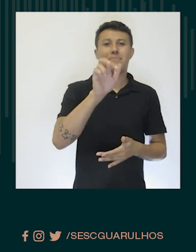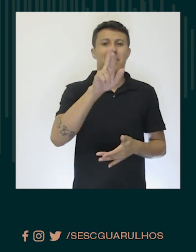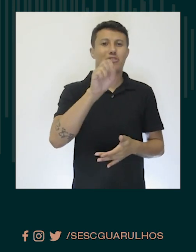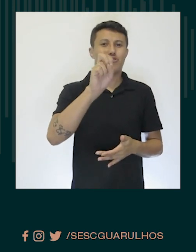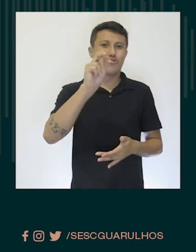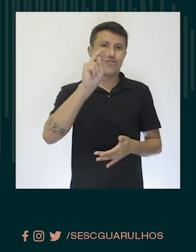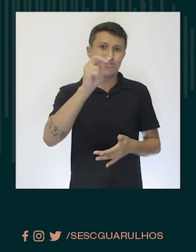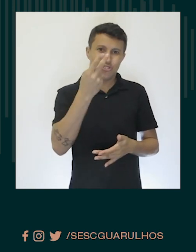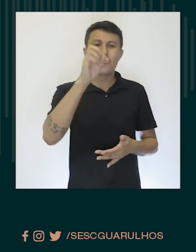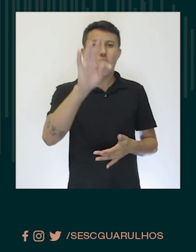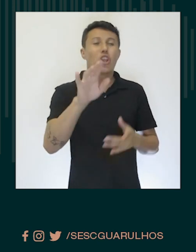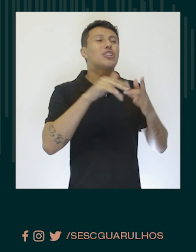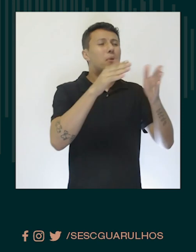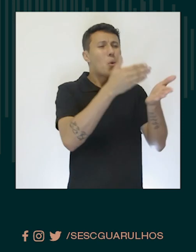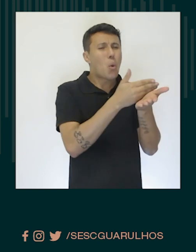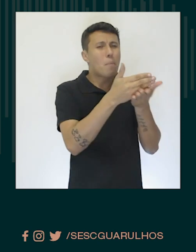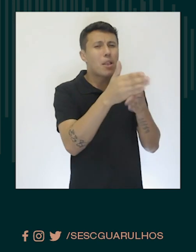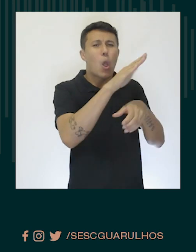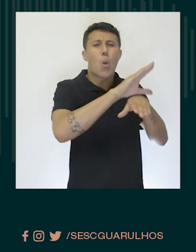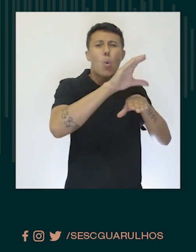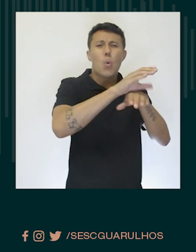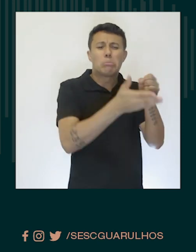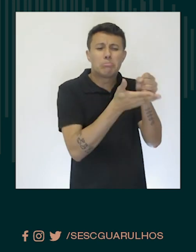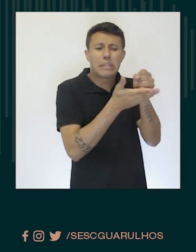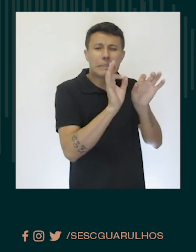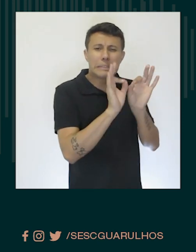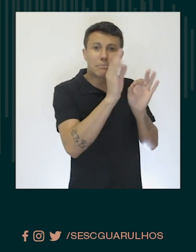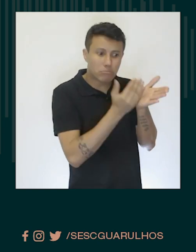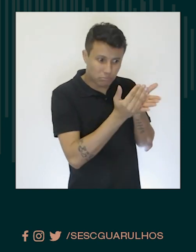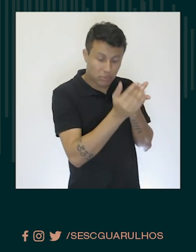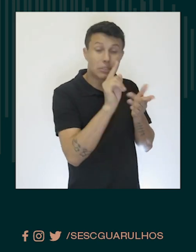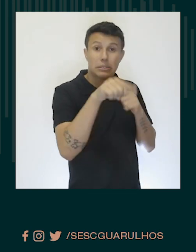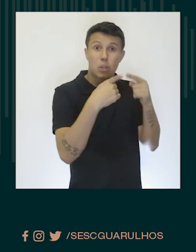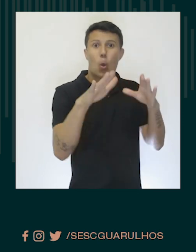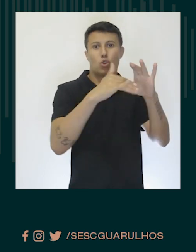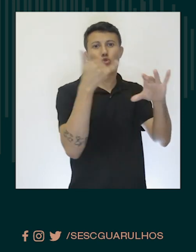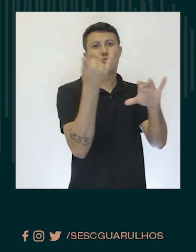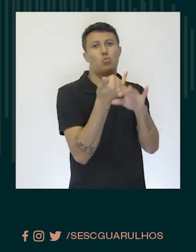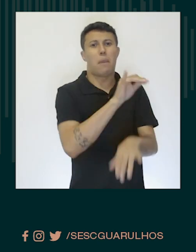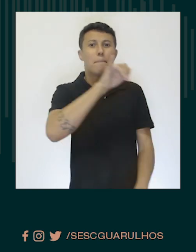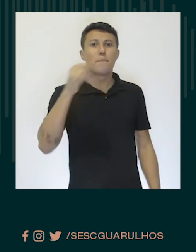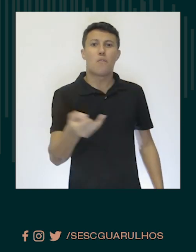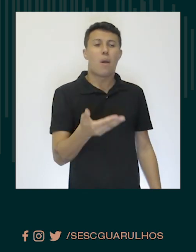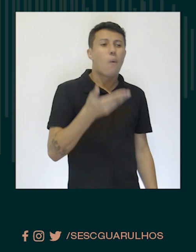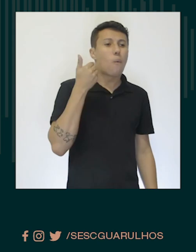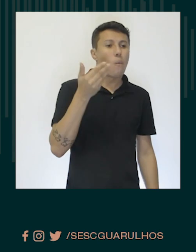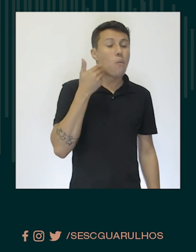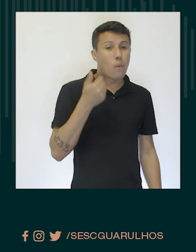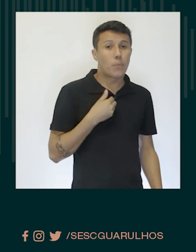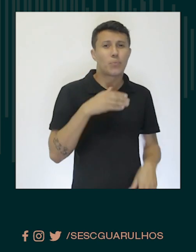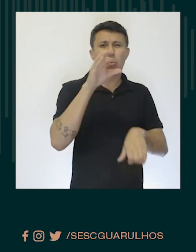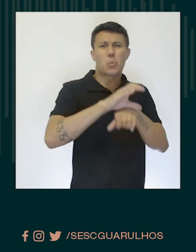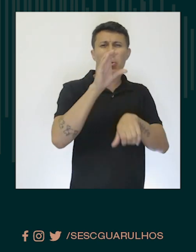A grande vantagem é o YouTube hoje. Esse curso que eu fiz foi uns 8, 10 anos atrás.